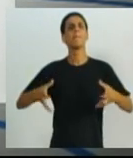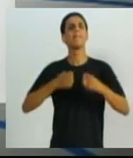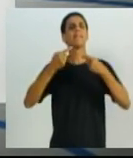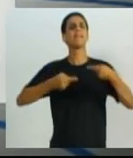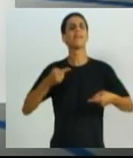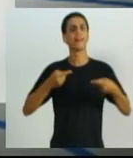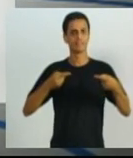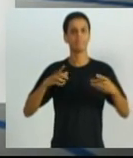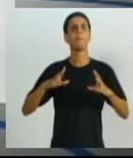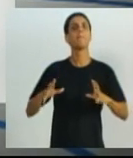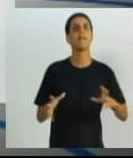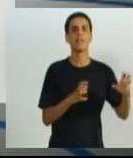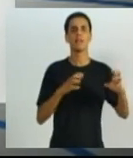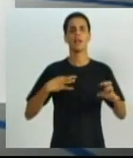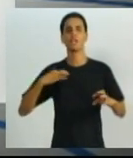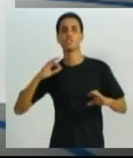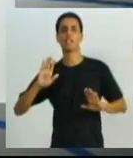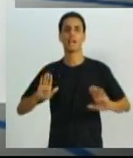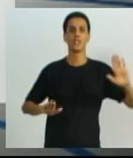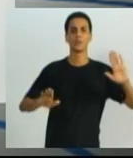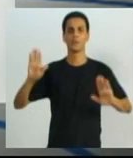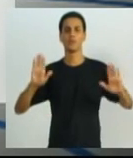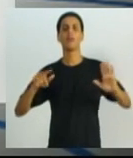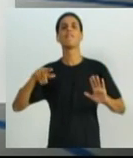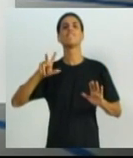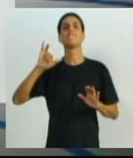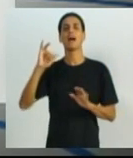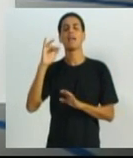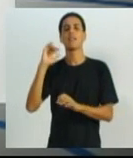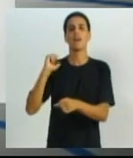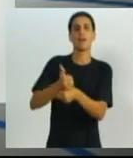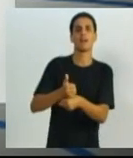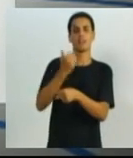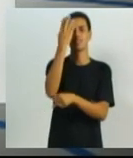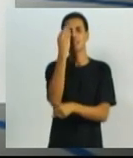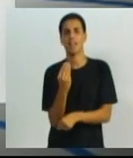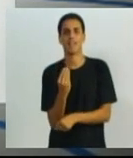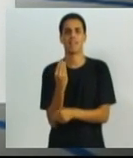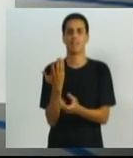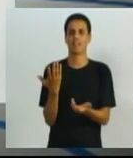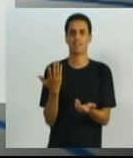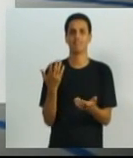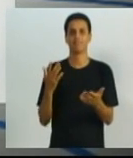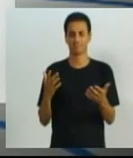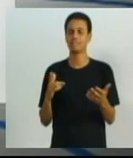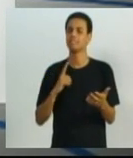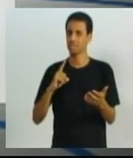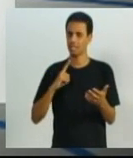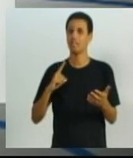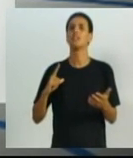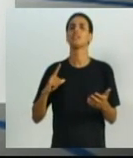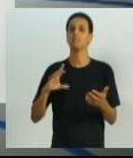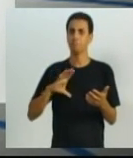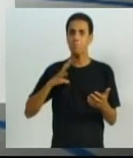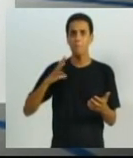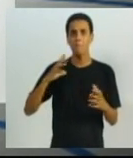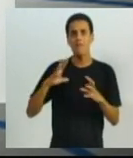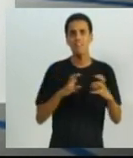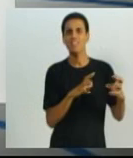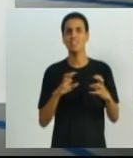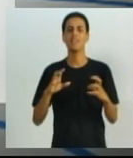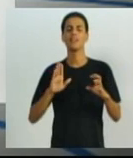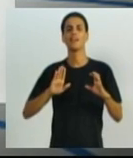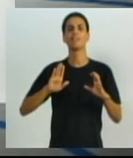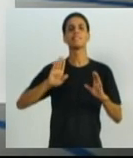candidatos para ver quem ocupa primeiro a sinaleira, aquela rua, aquele espaço. A briga de candidato para ver quem bota mais gente. É a